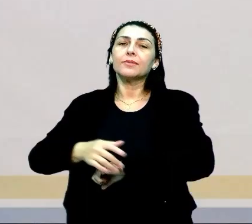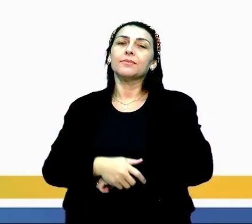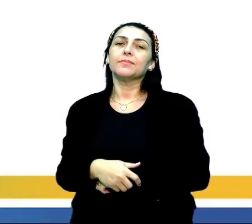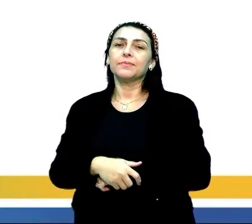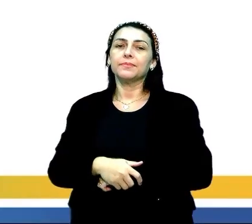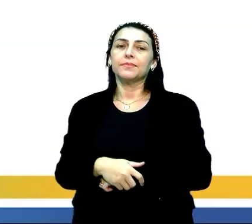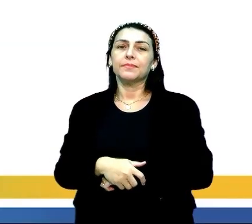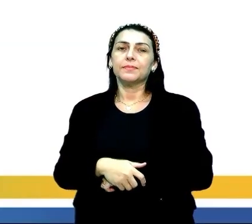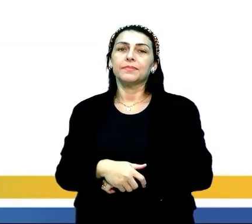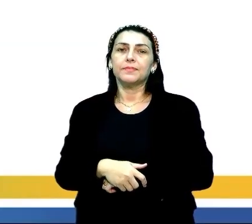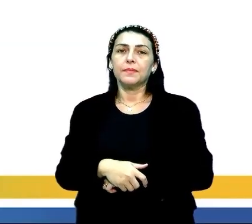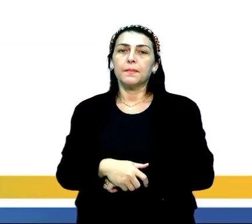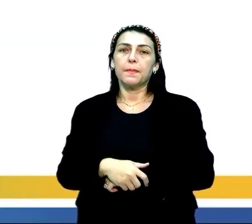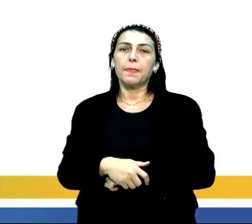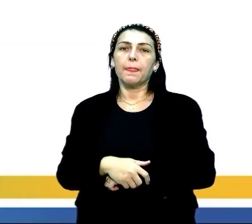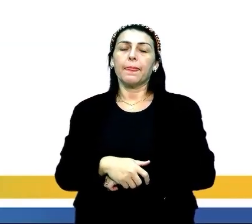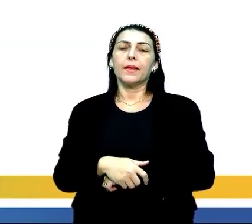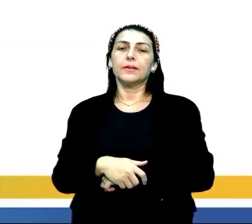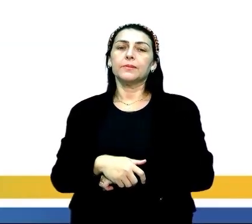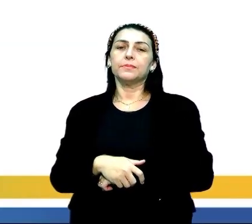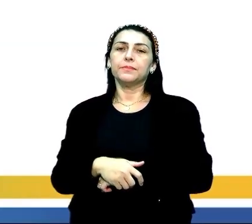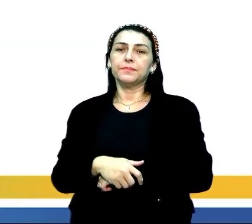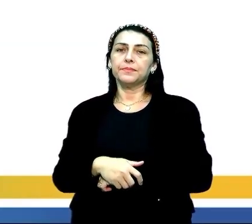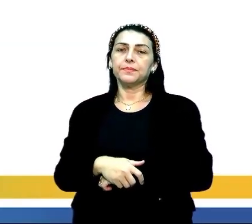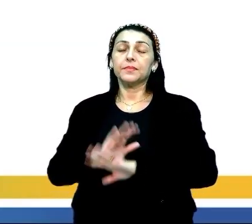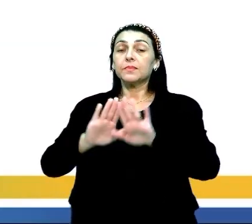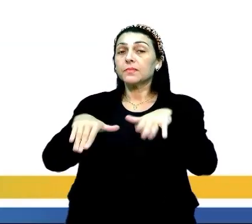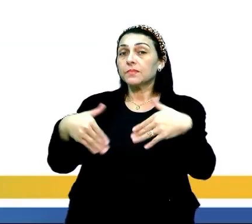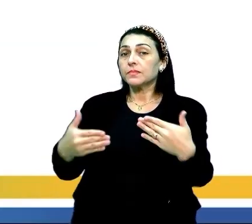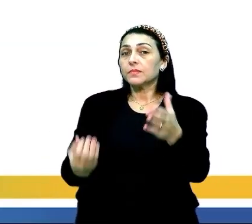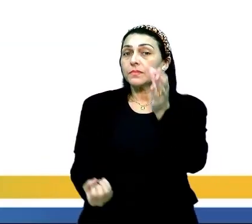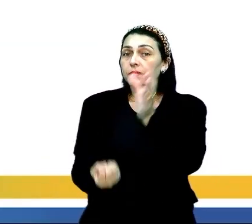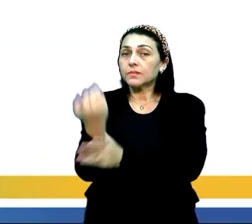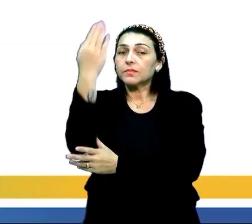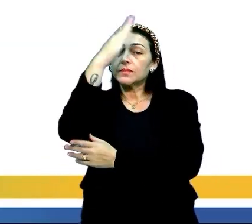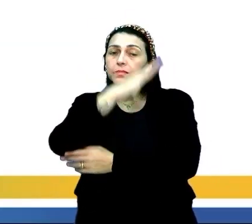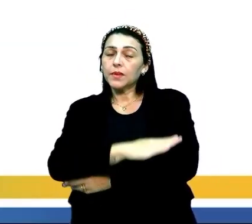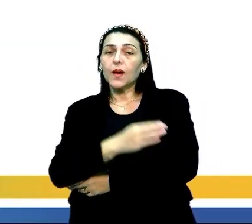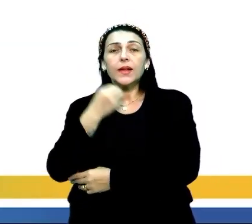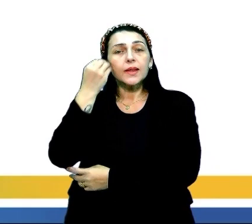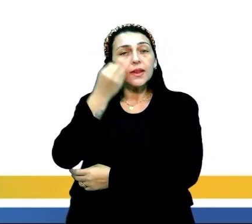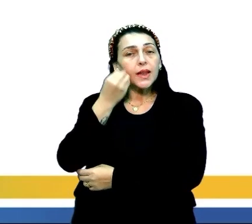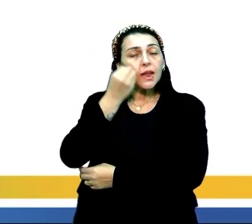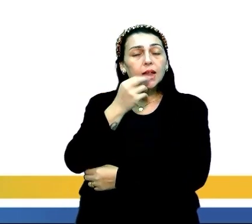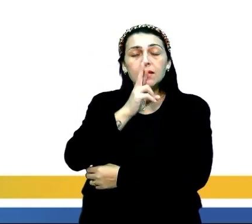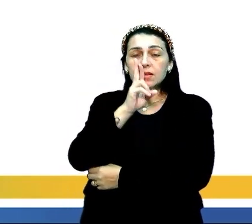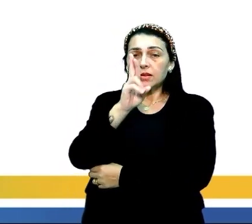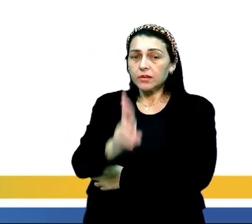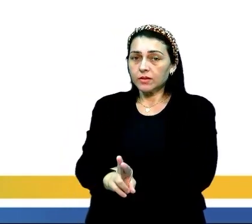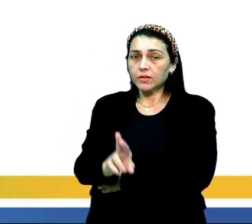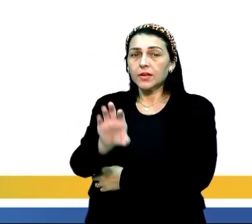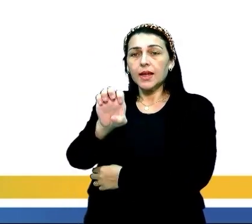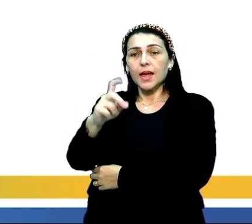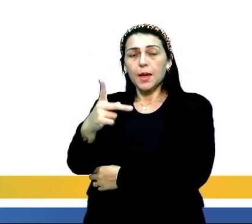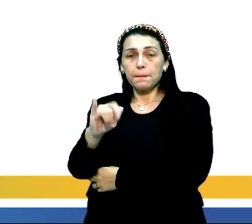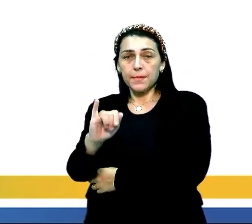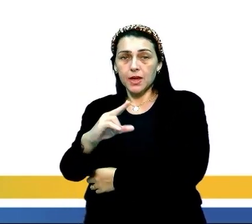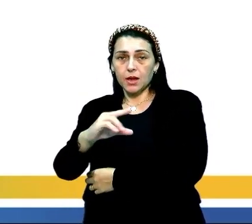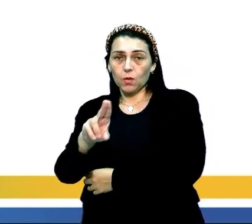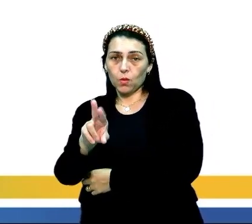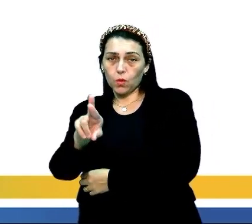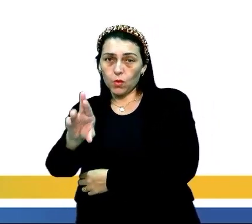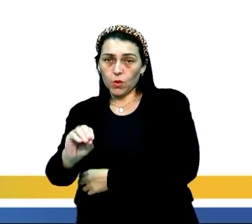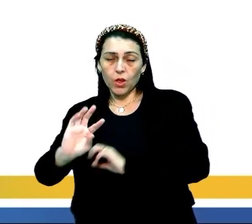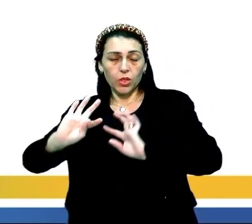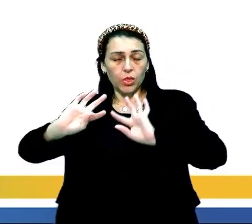bem. Então, qual é a origem do mal? Ele vai tentar dar aquela resposta lá ao Epicuro e a toda a